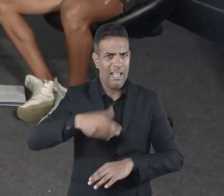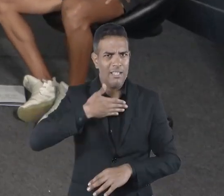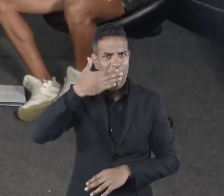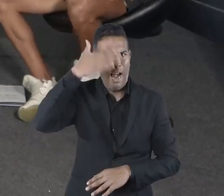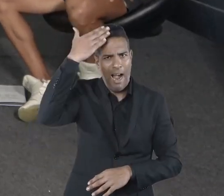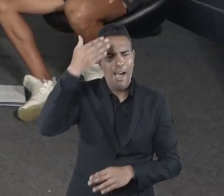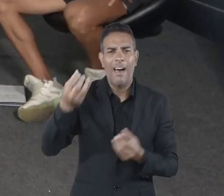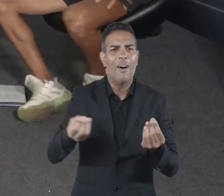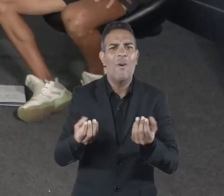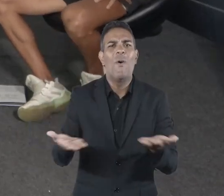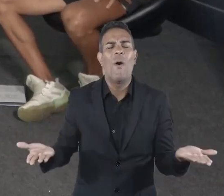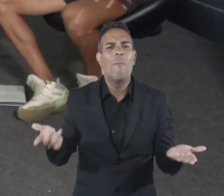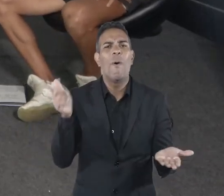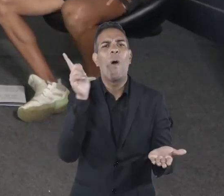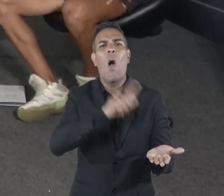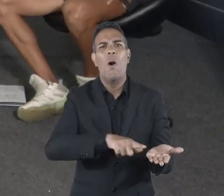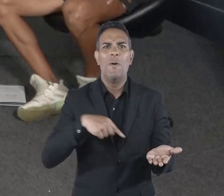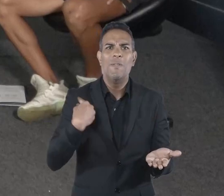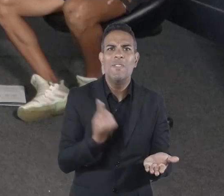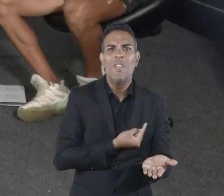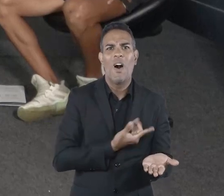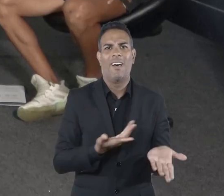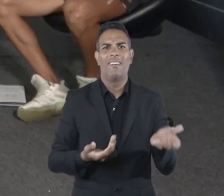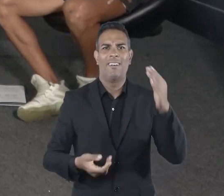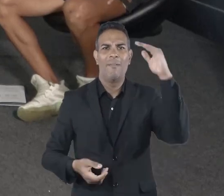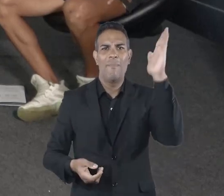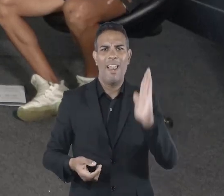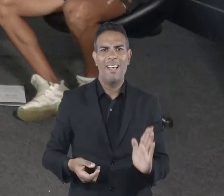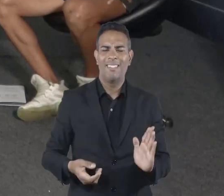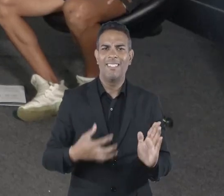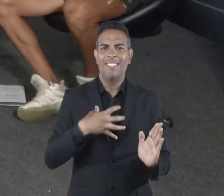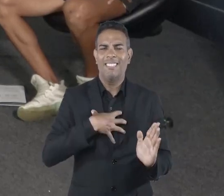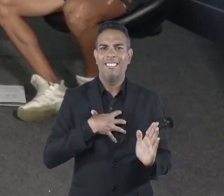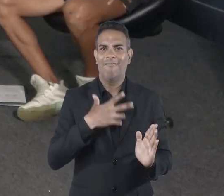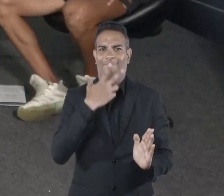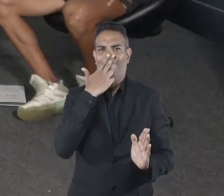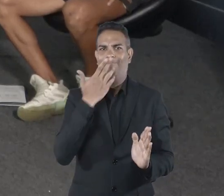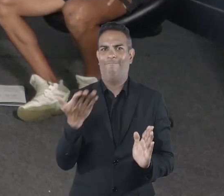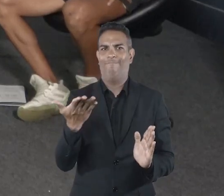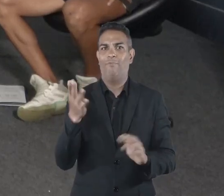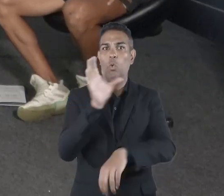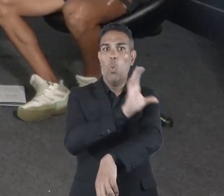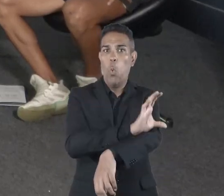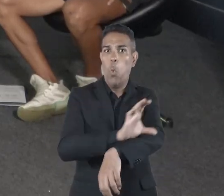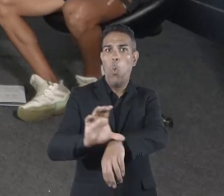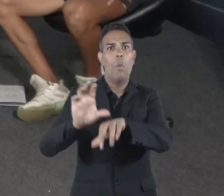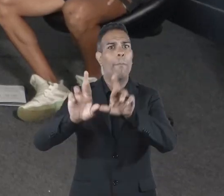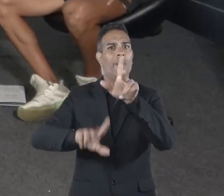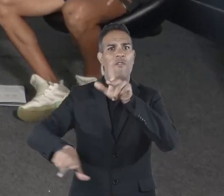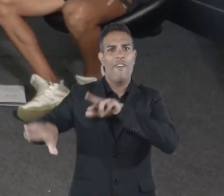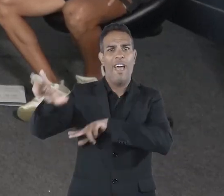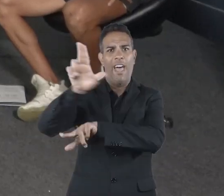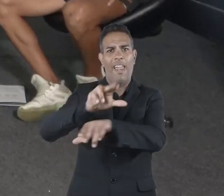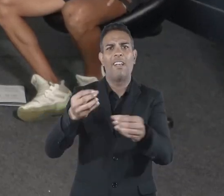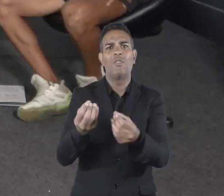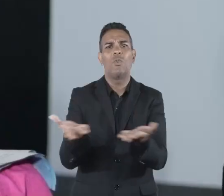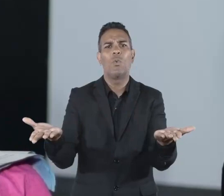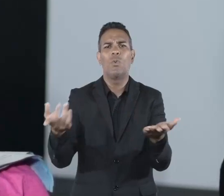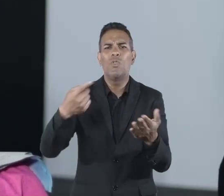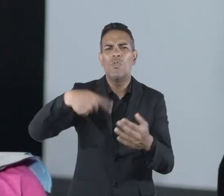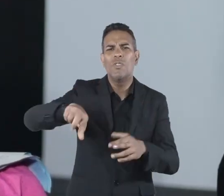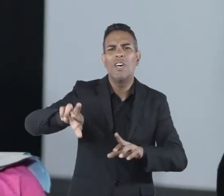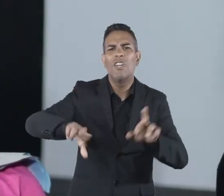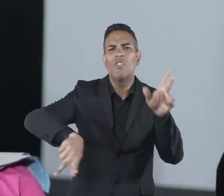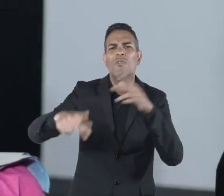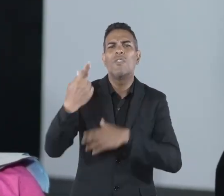você dá aula de árabe? Sim. E como que pra gente, né, é também uma cultura